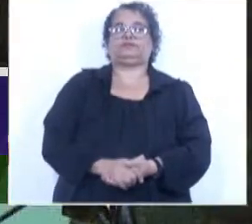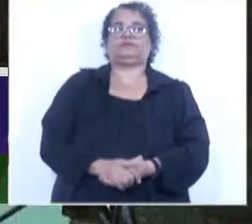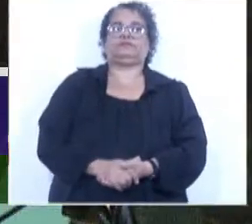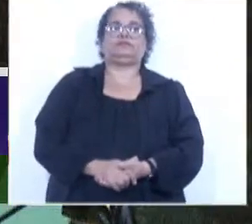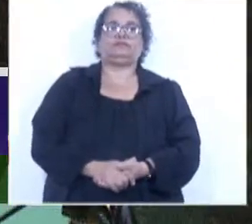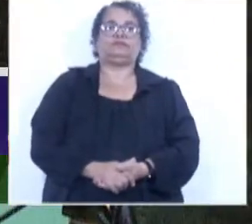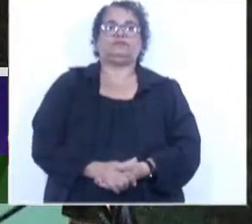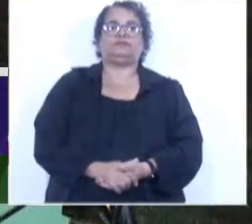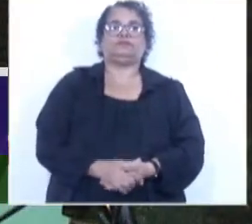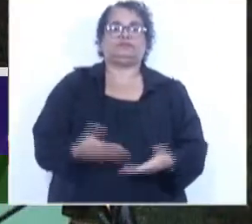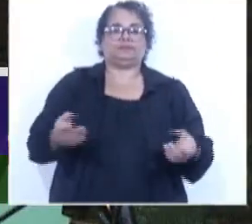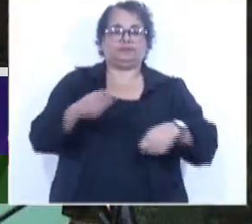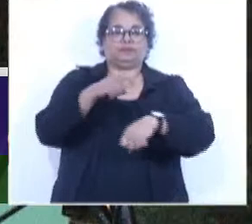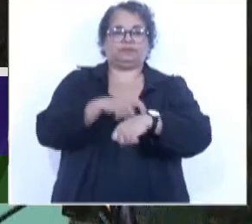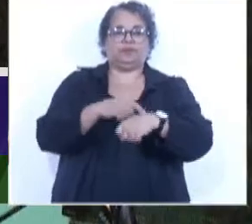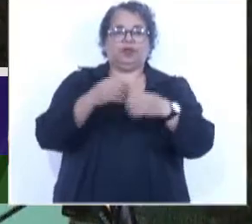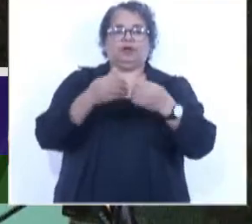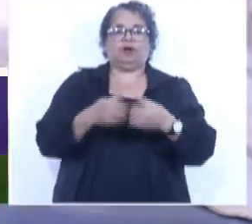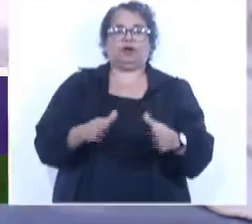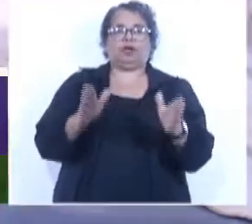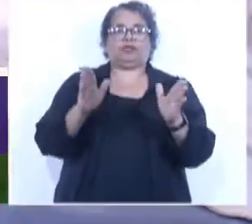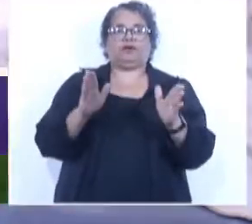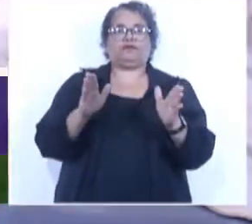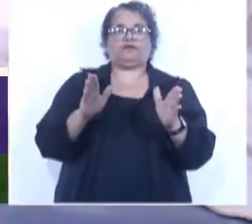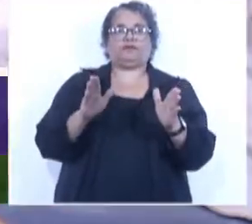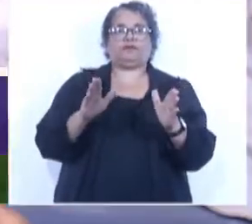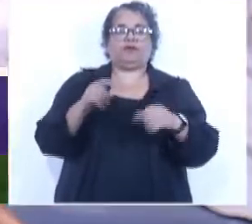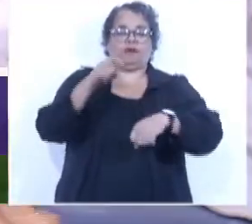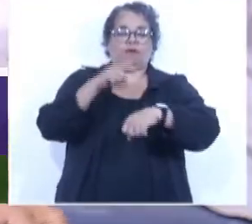nesse momento declara aberto grande expediente